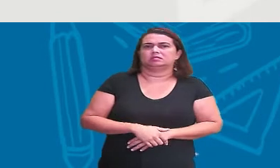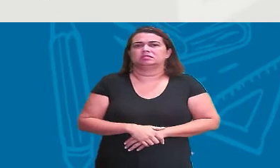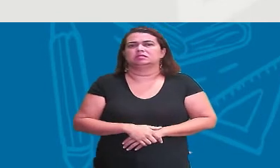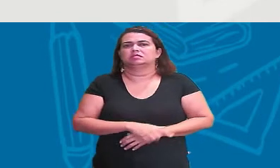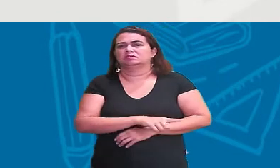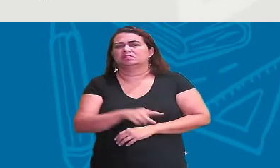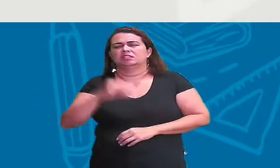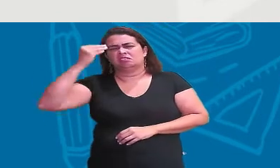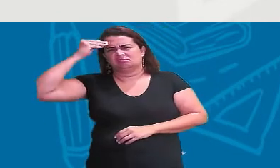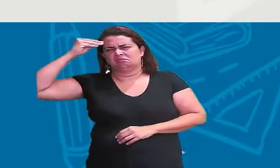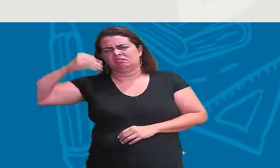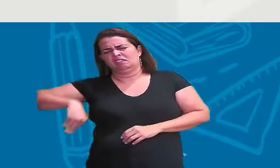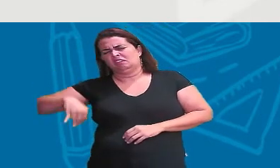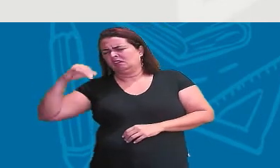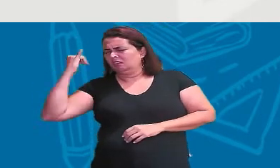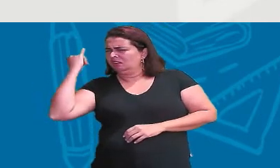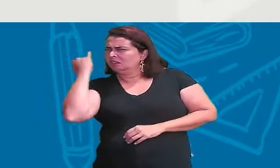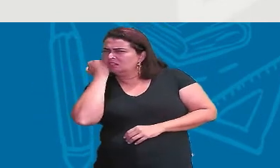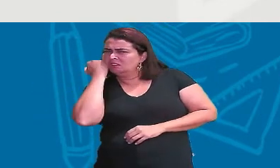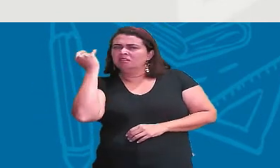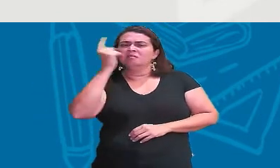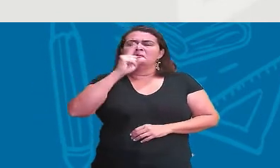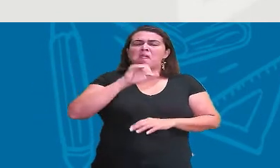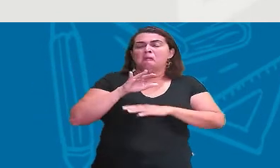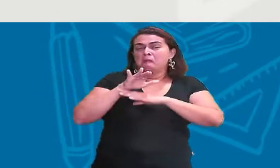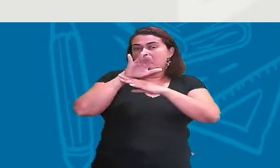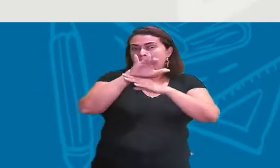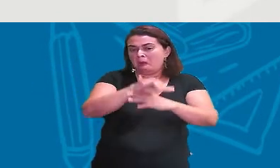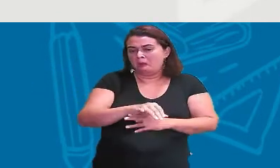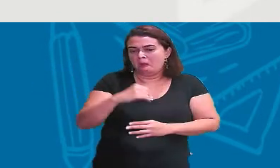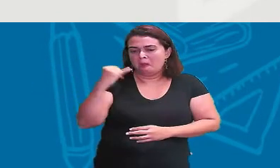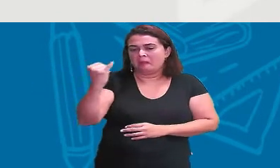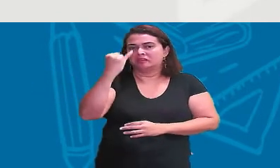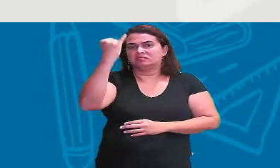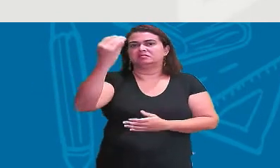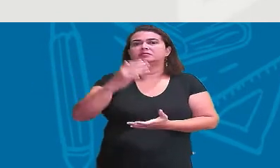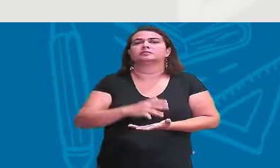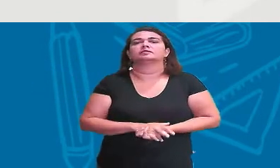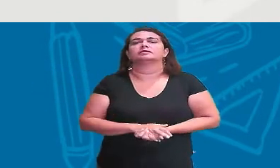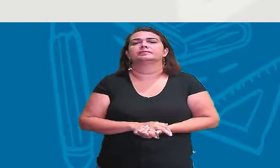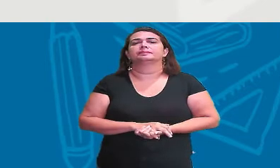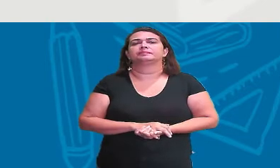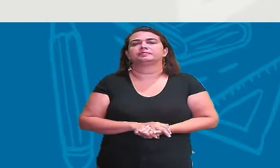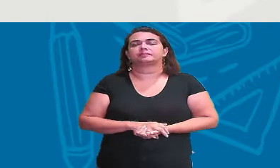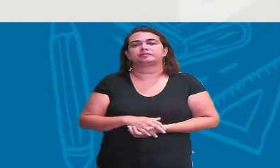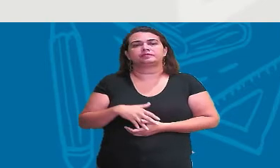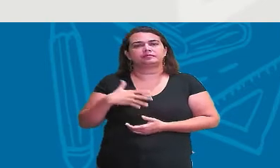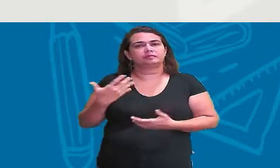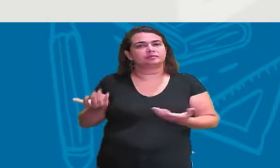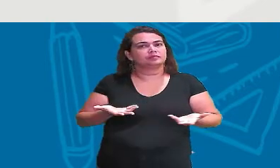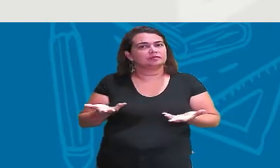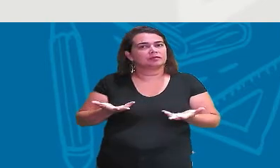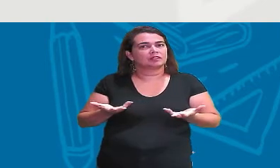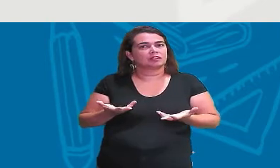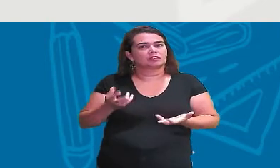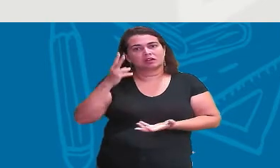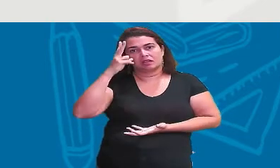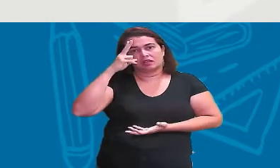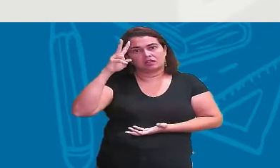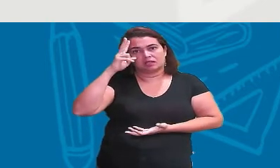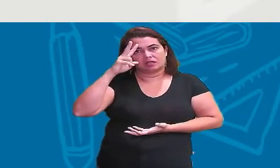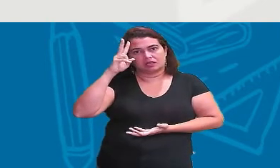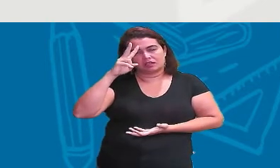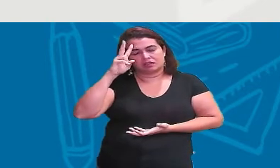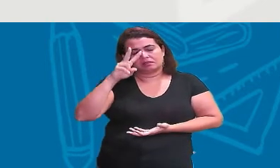Vai ajudar você bastante, tá bom? E como revisão do dia, revisão da nossa aula de hoje,